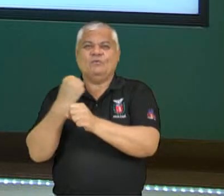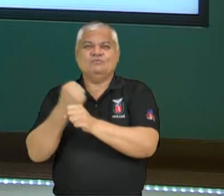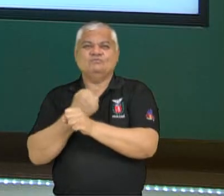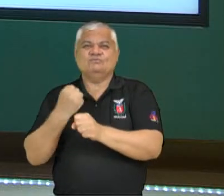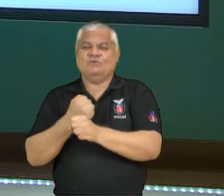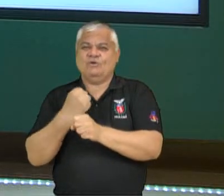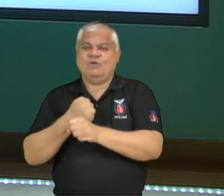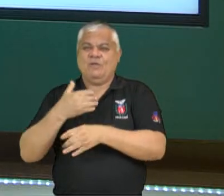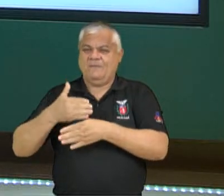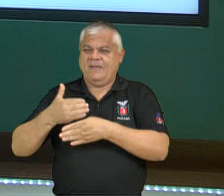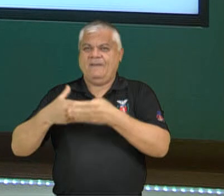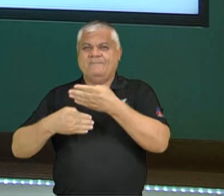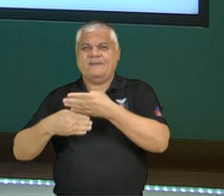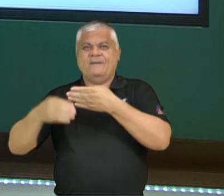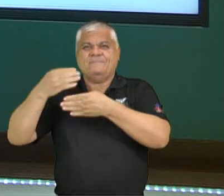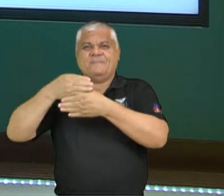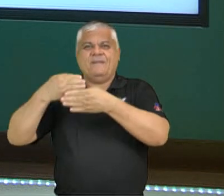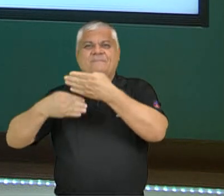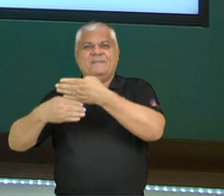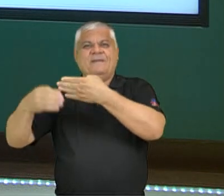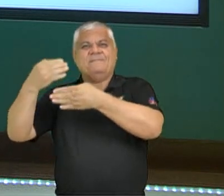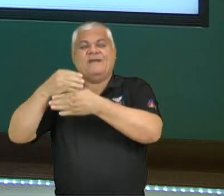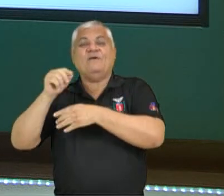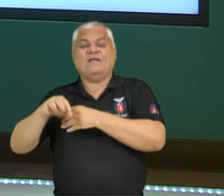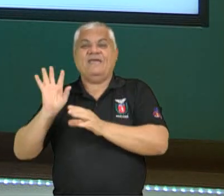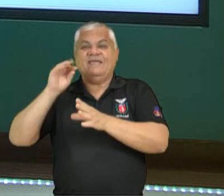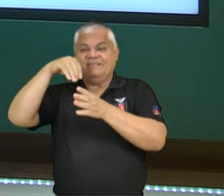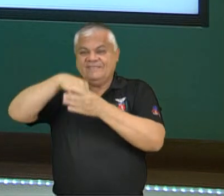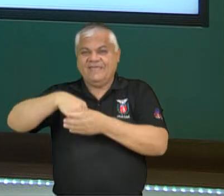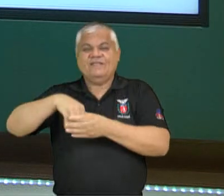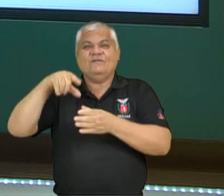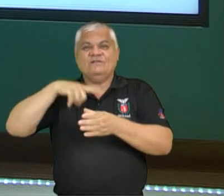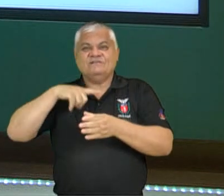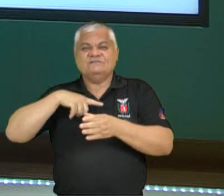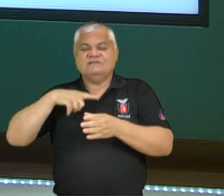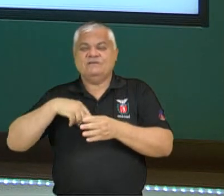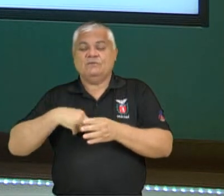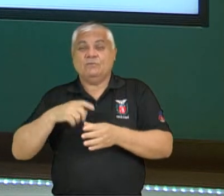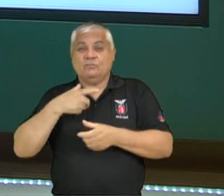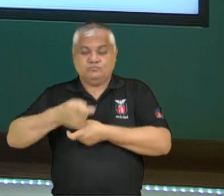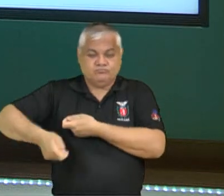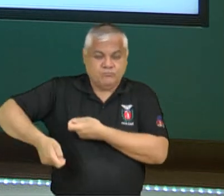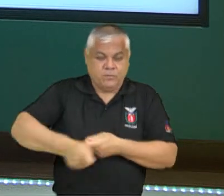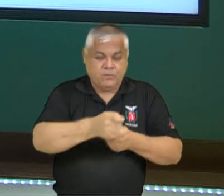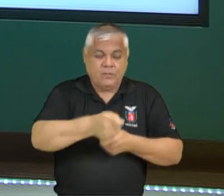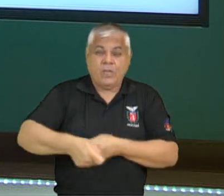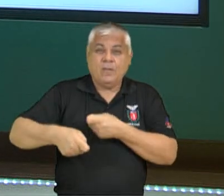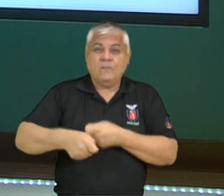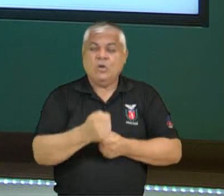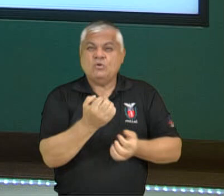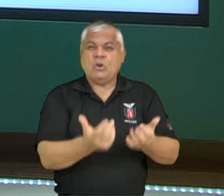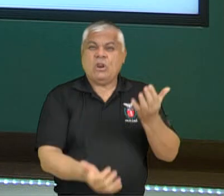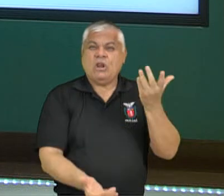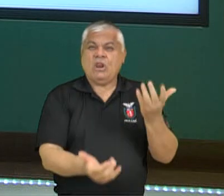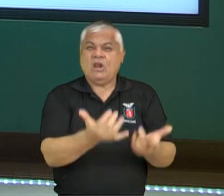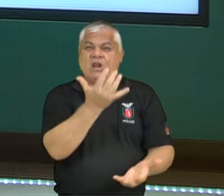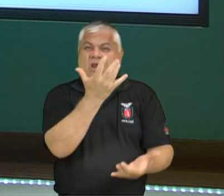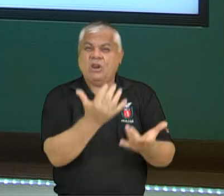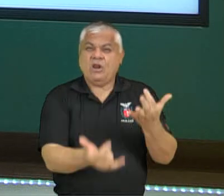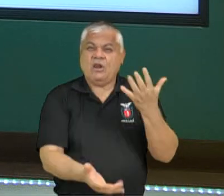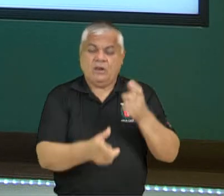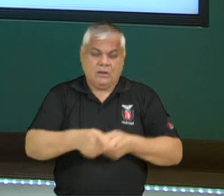de alvenarias, né, em que em seu interior ficava a caldeira, o vapor e a escuridão, né, os